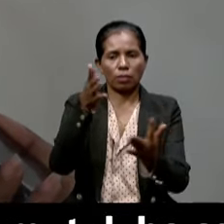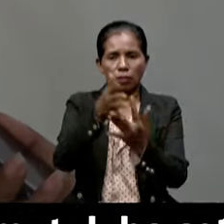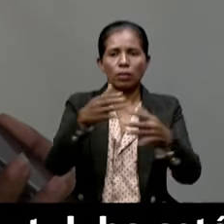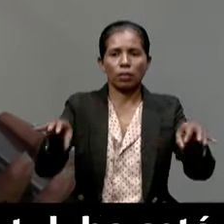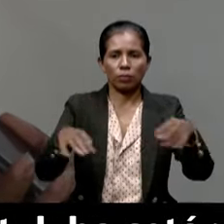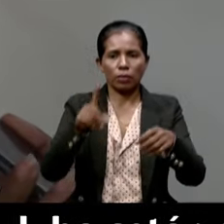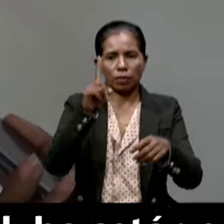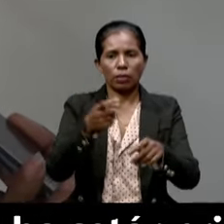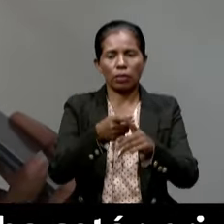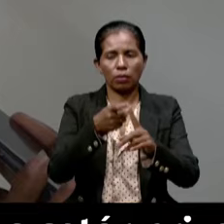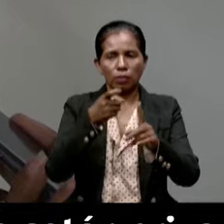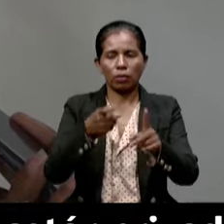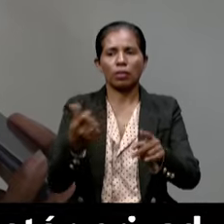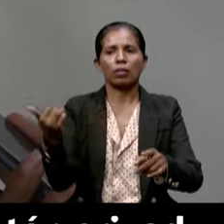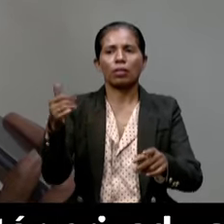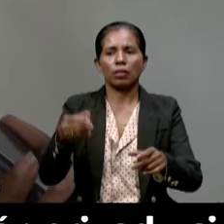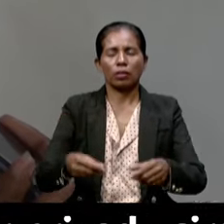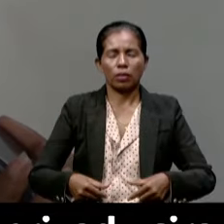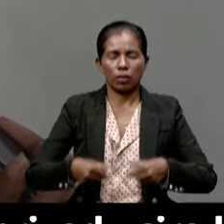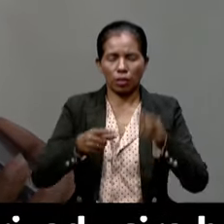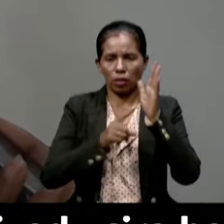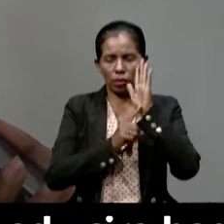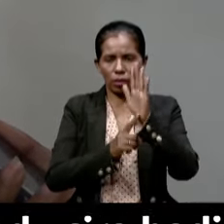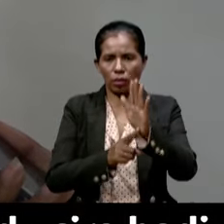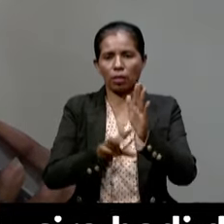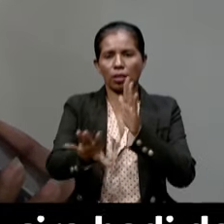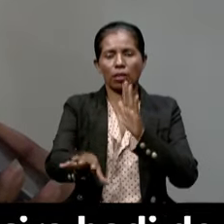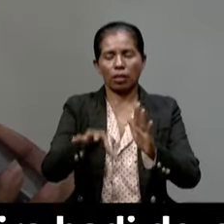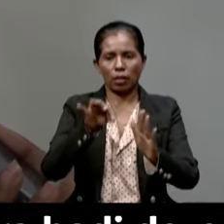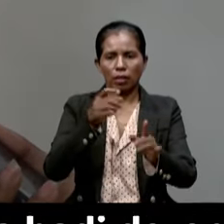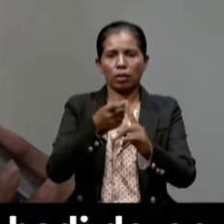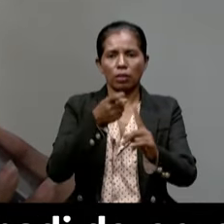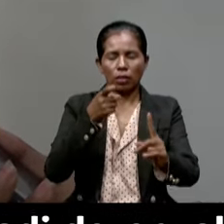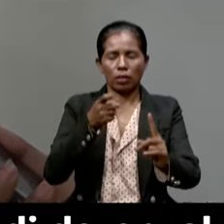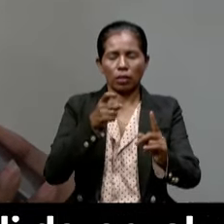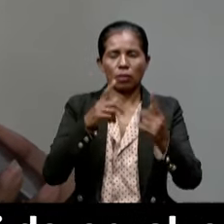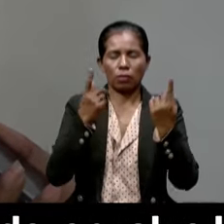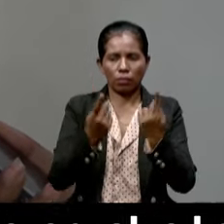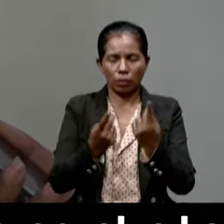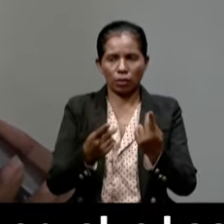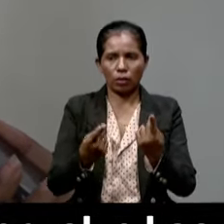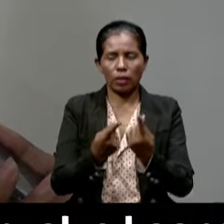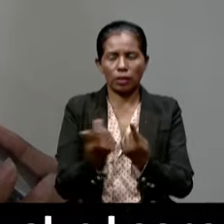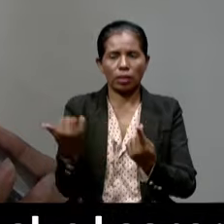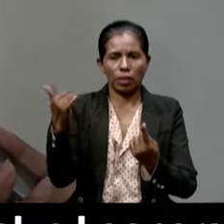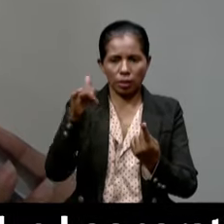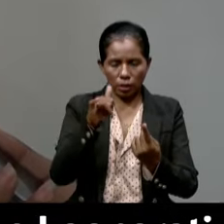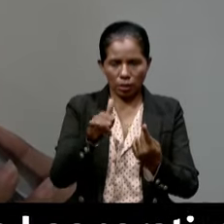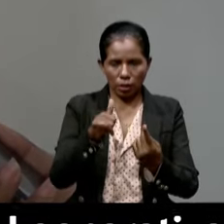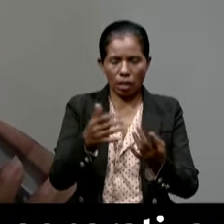daí. No, esse sistema, e daí, se filter, ou reta a seleção, ou empregador bem interessa a cara